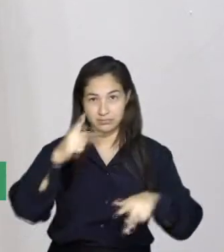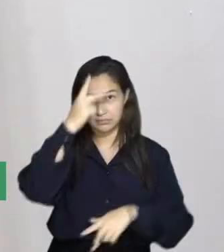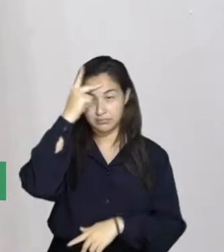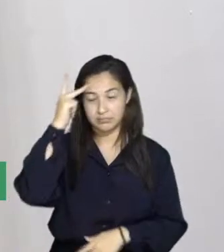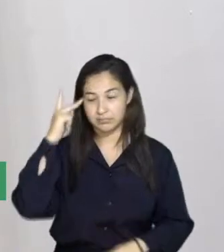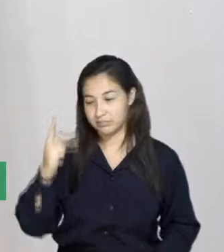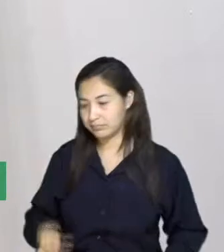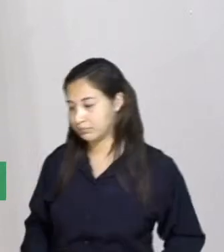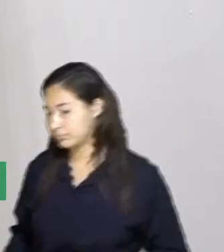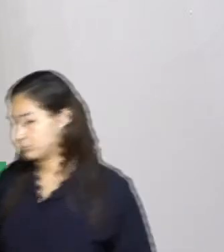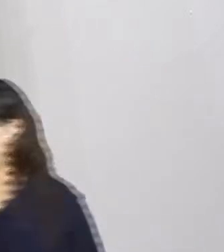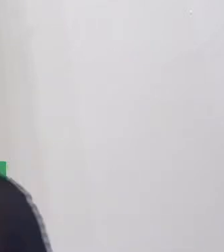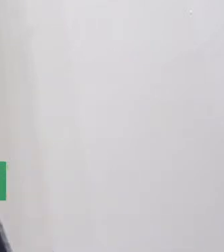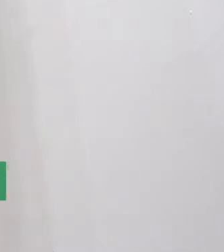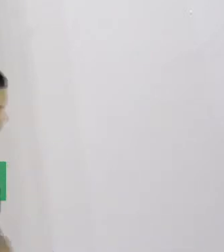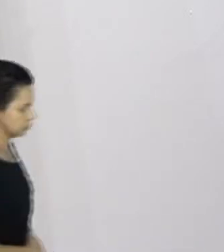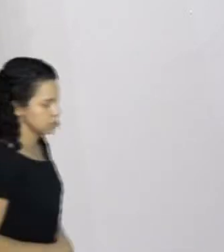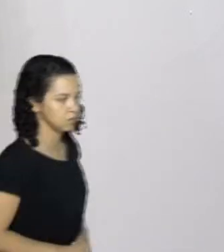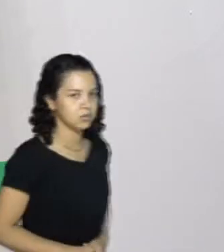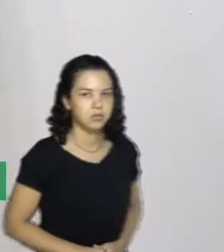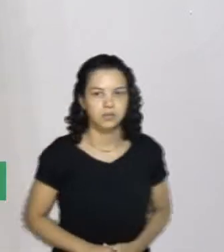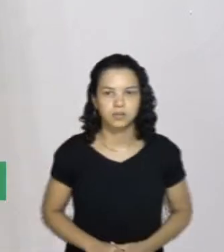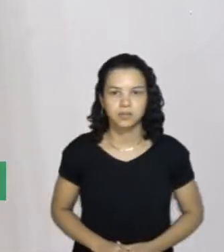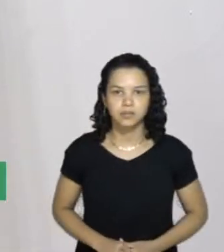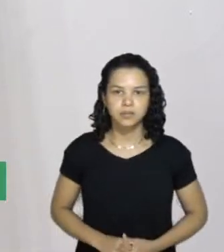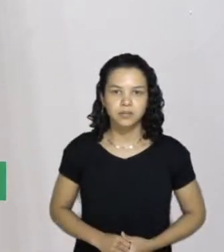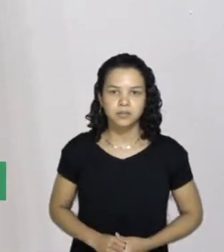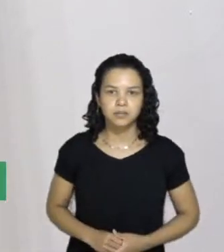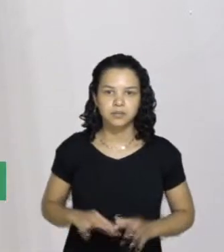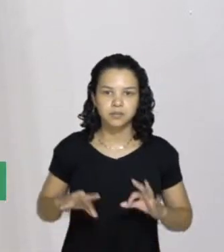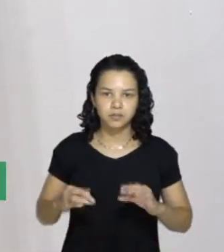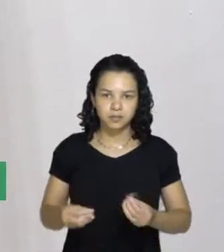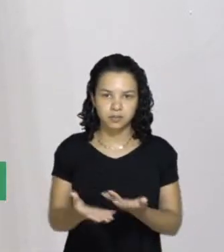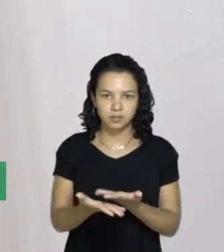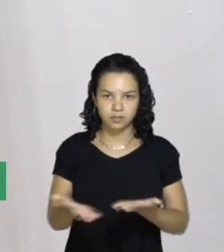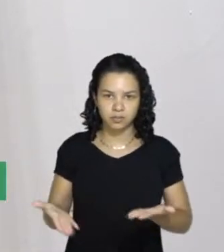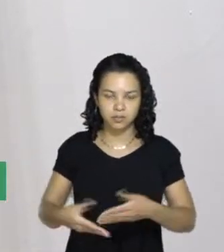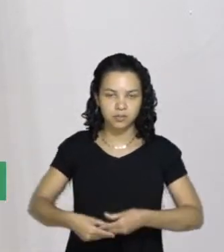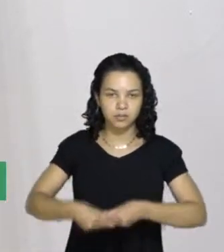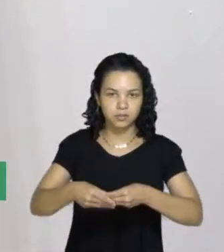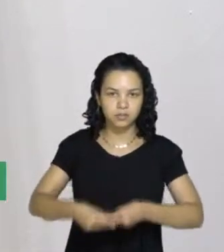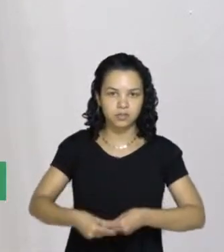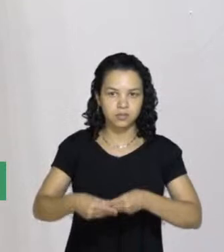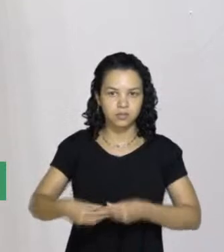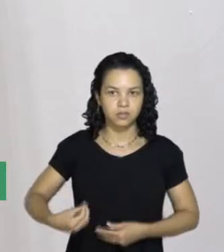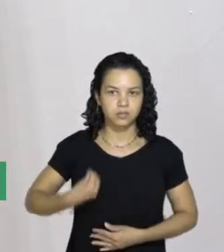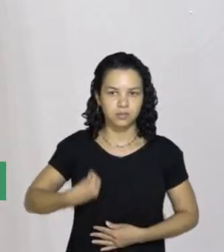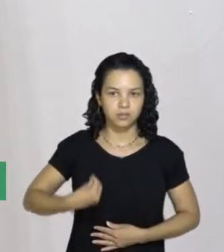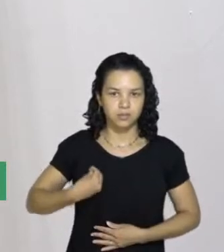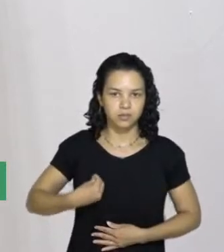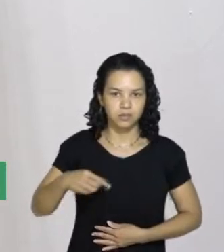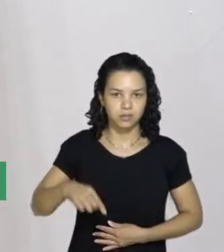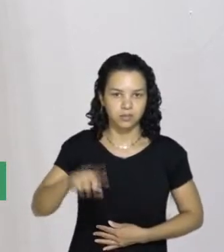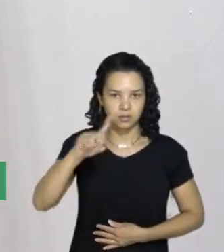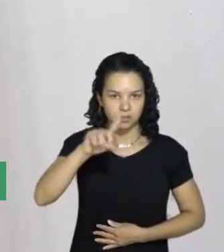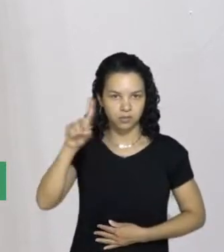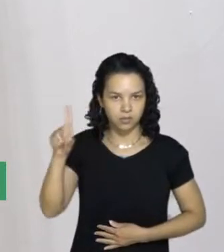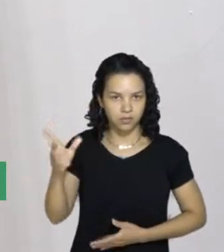Concórdia, vereador João, vereador João Reito, enfim, saudar a todos aqui presente esse dia, nessa tarde.